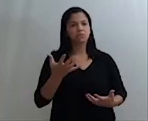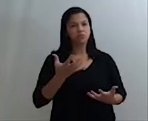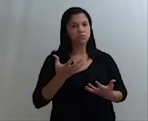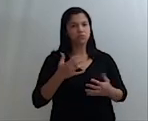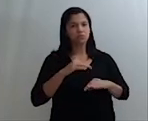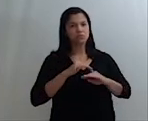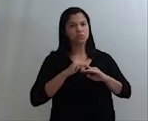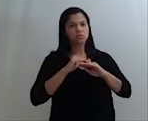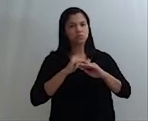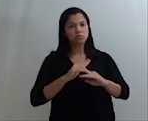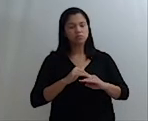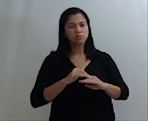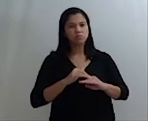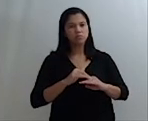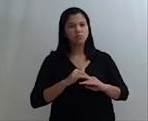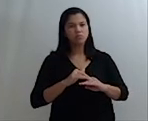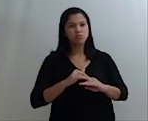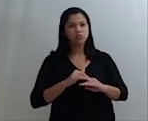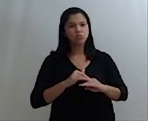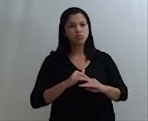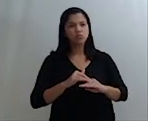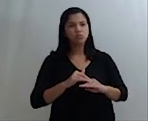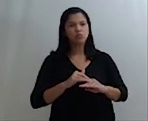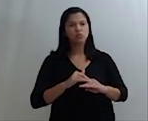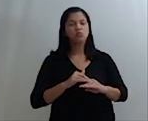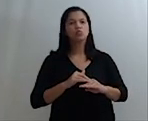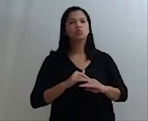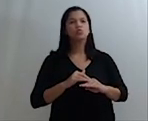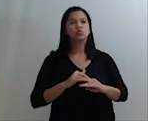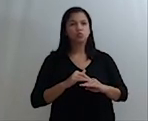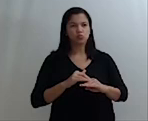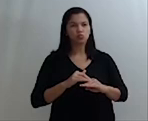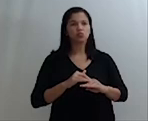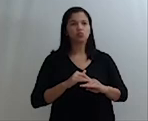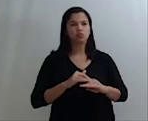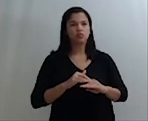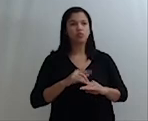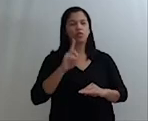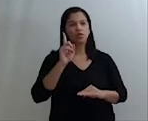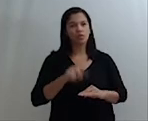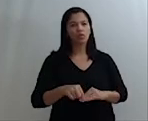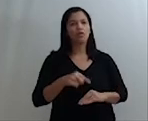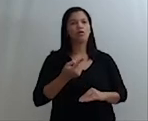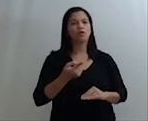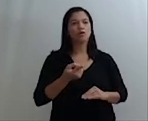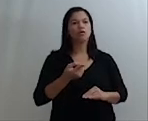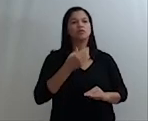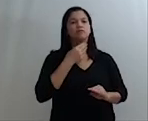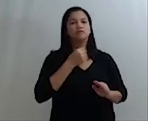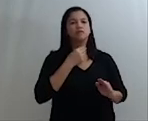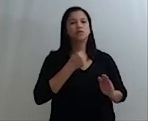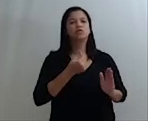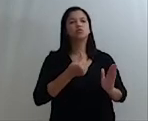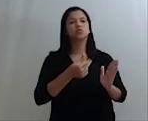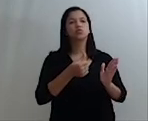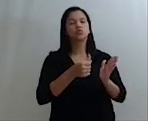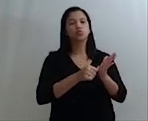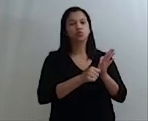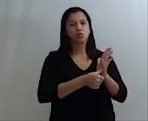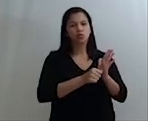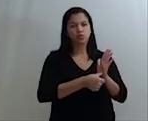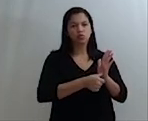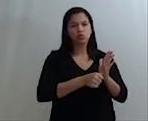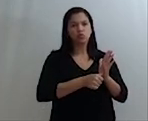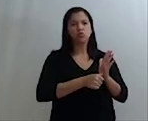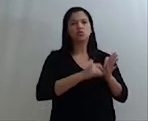sejam revistas Então se trata de falsidade ideológica uso de documento falso fraude